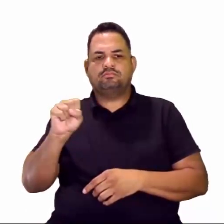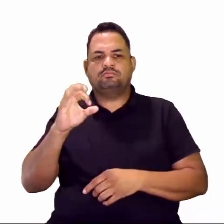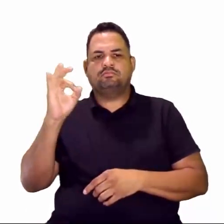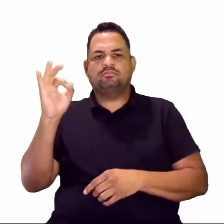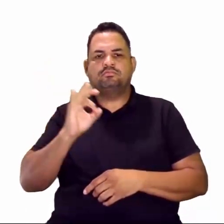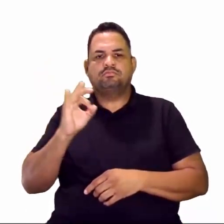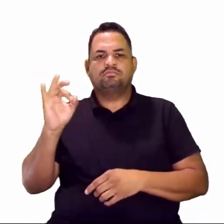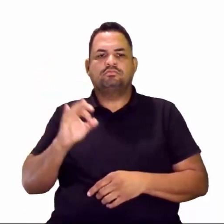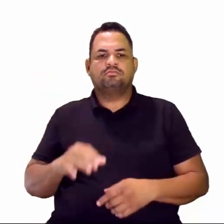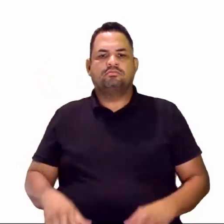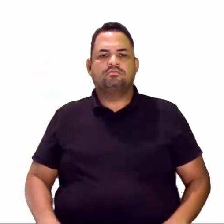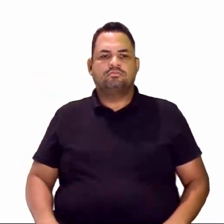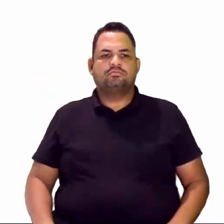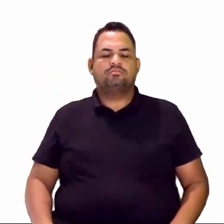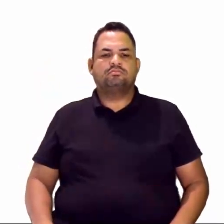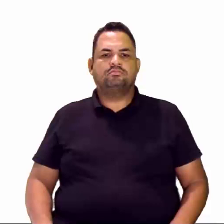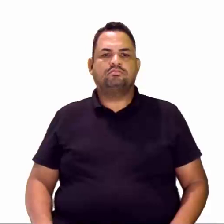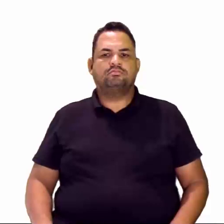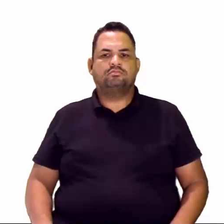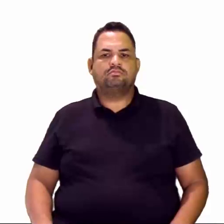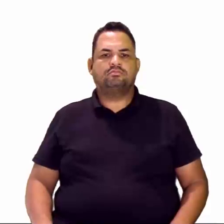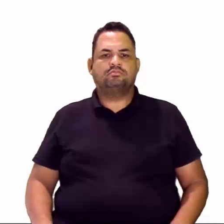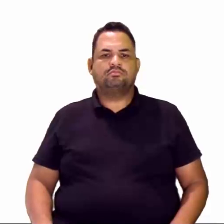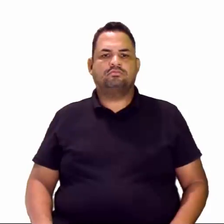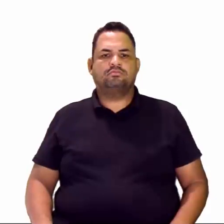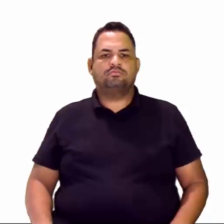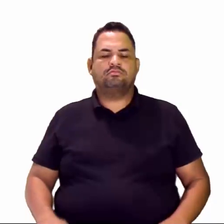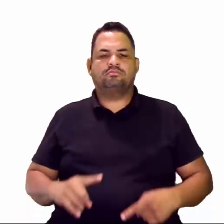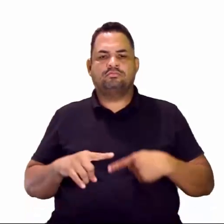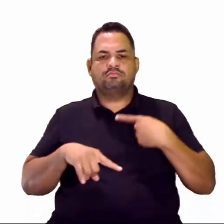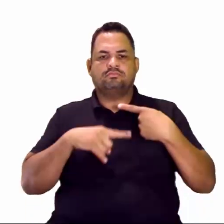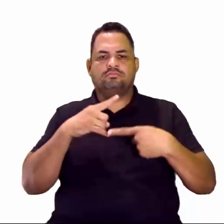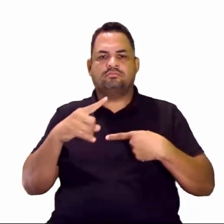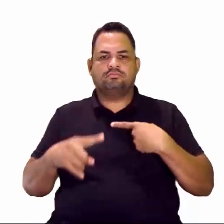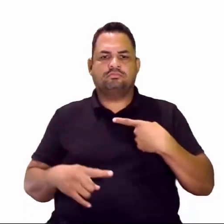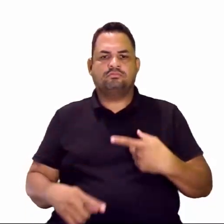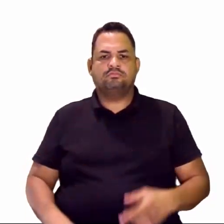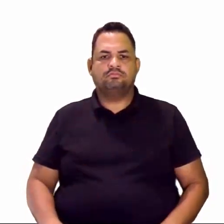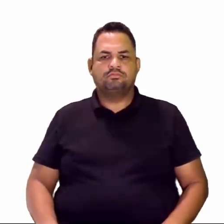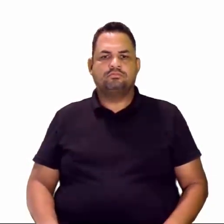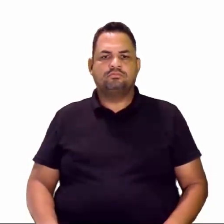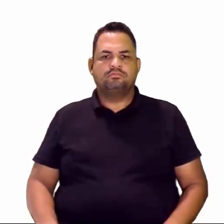5,88%. E na sequência, vamos